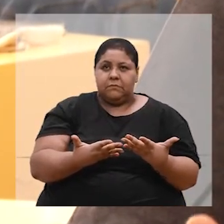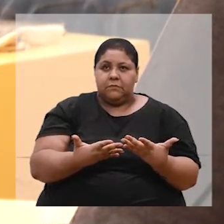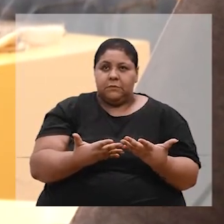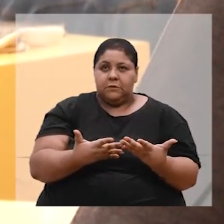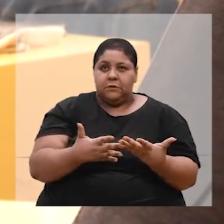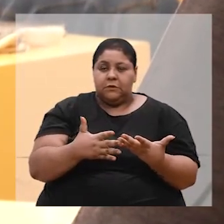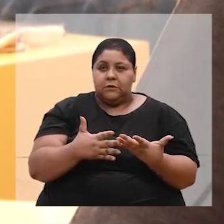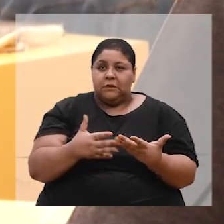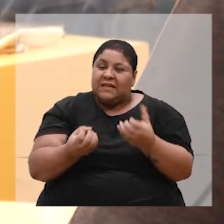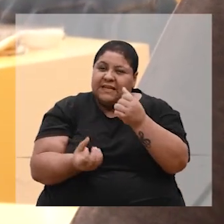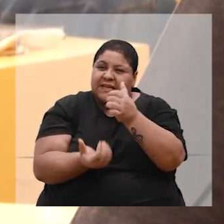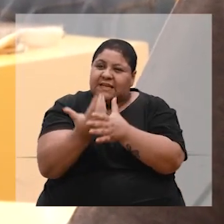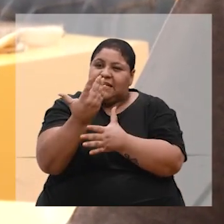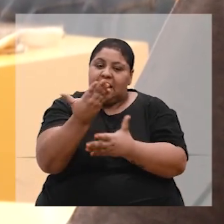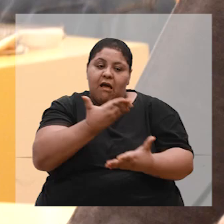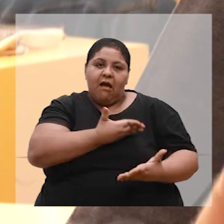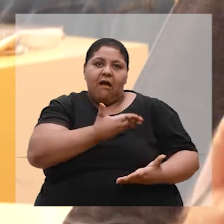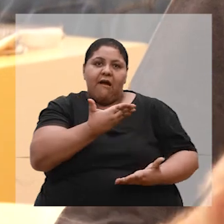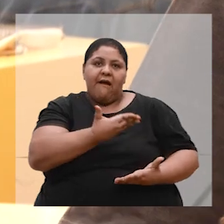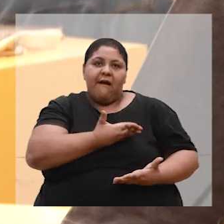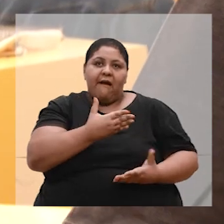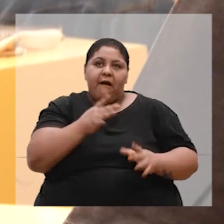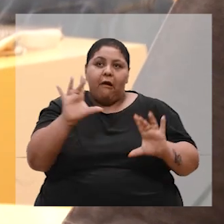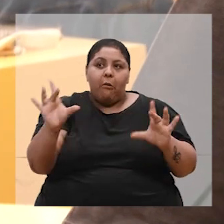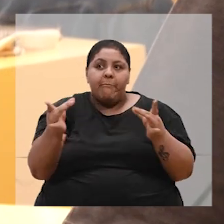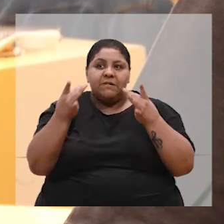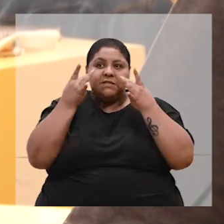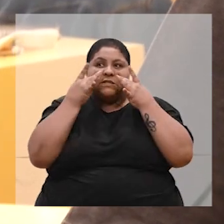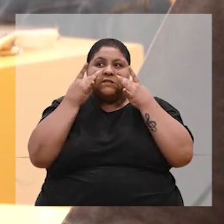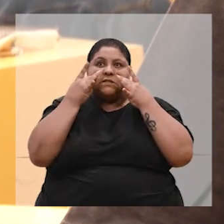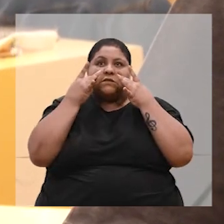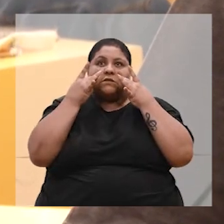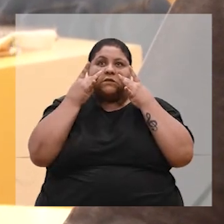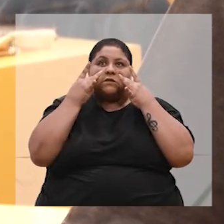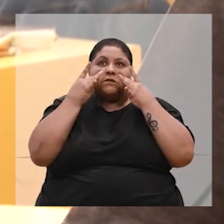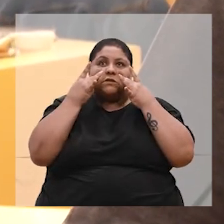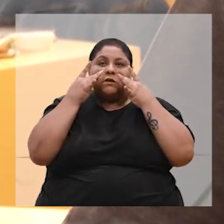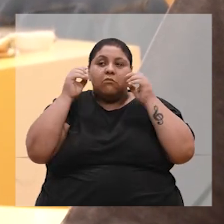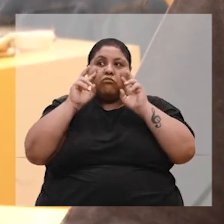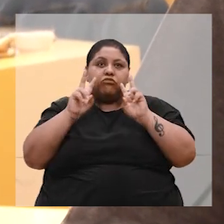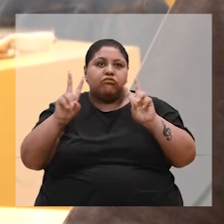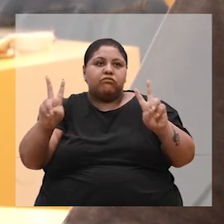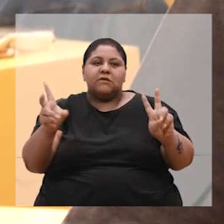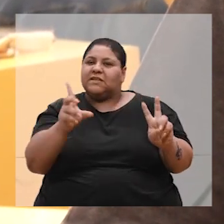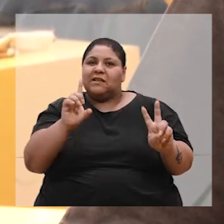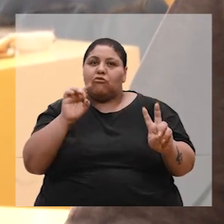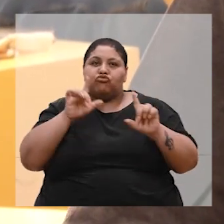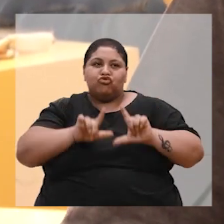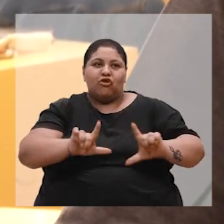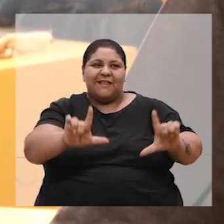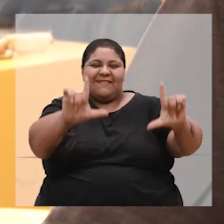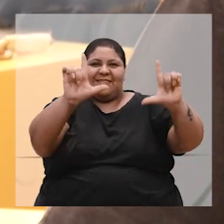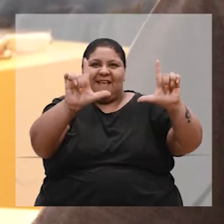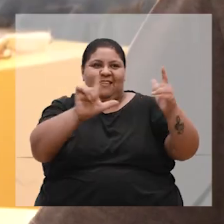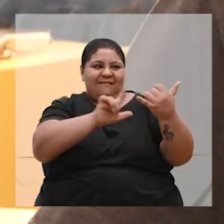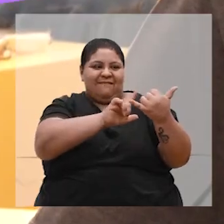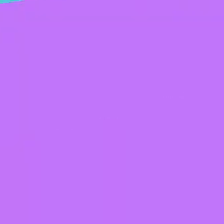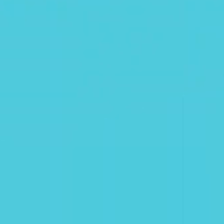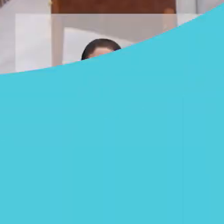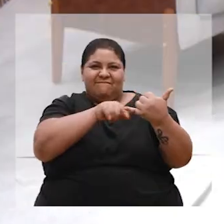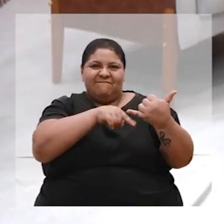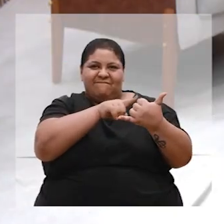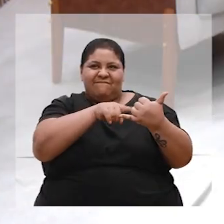produzir maior fraternidade, prestar atenção ao mundo mais do que à tela. Não? Aí acho que está a